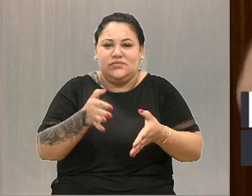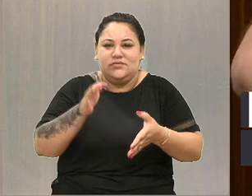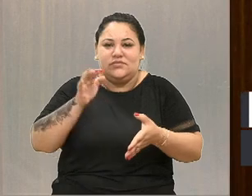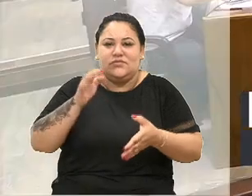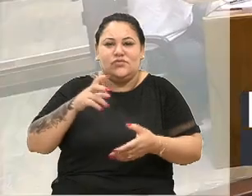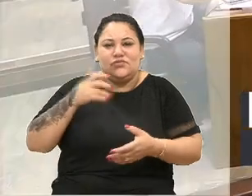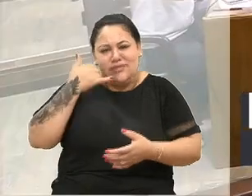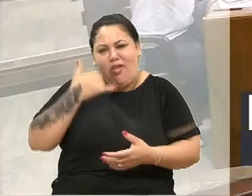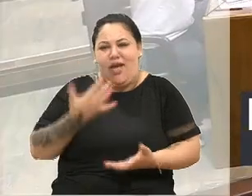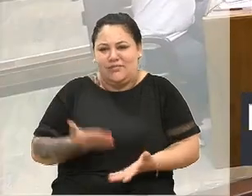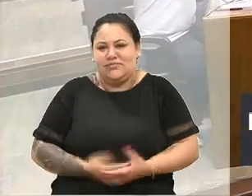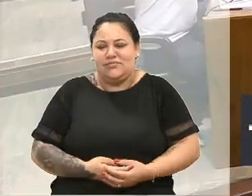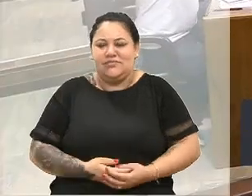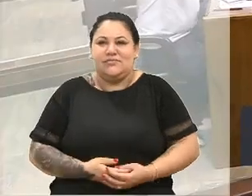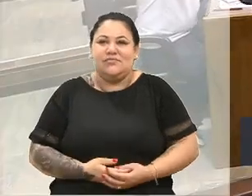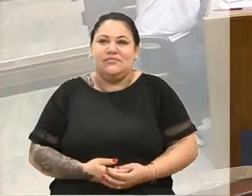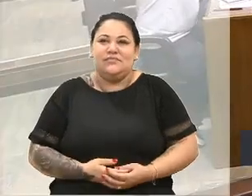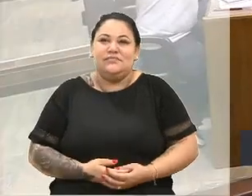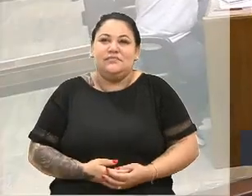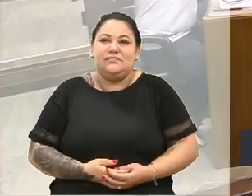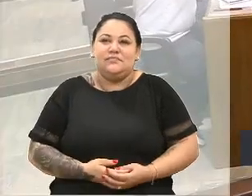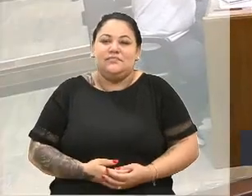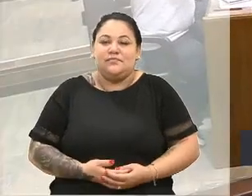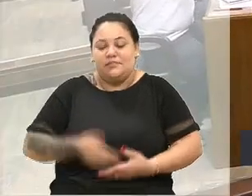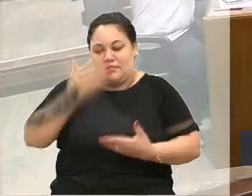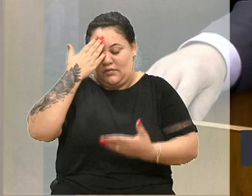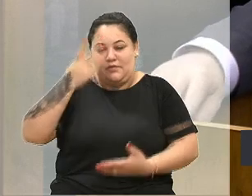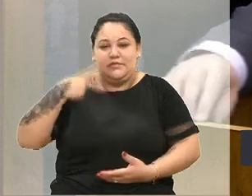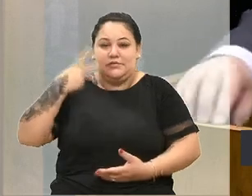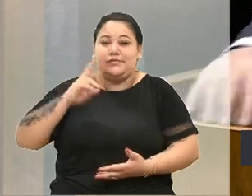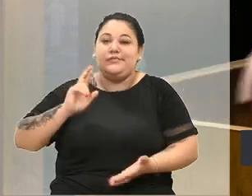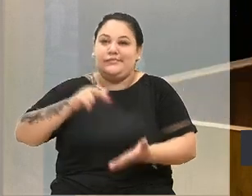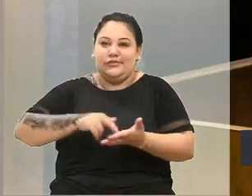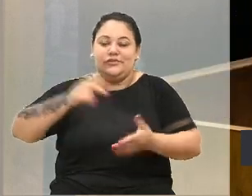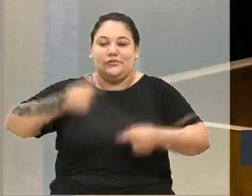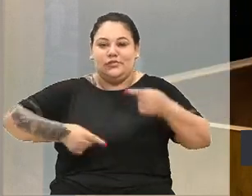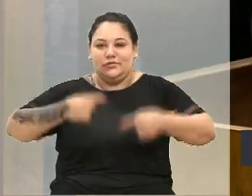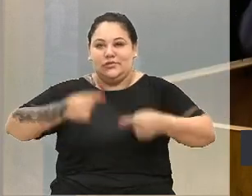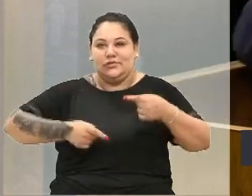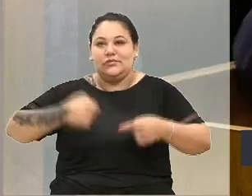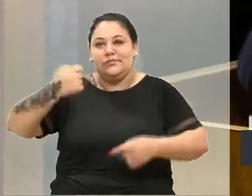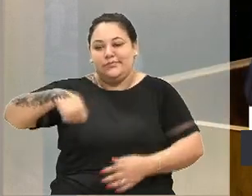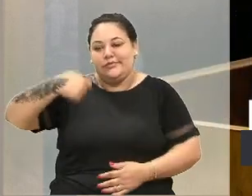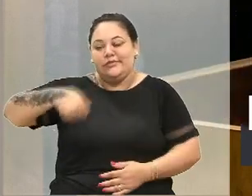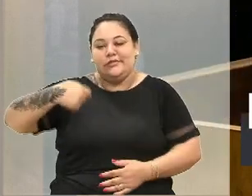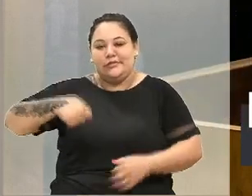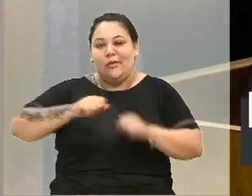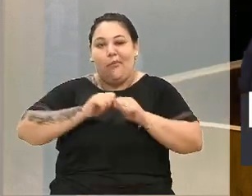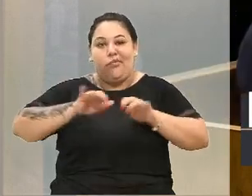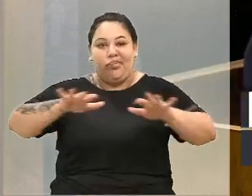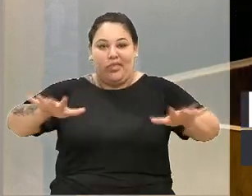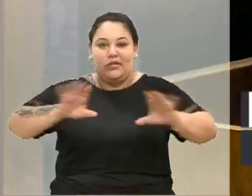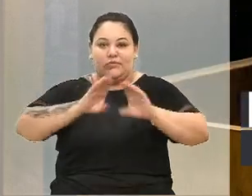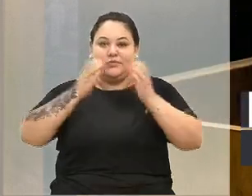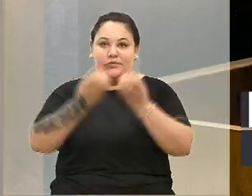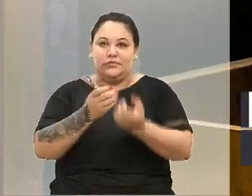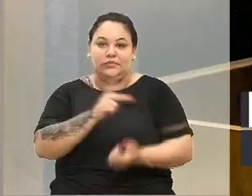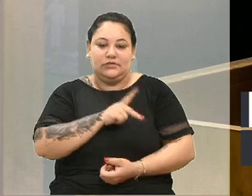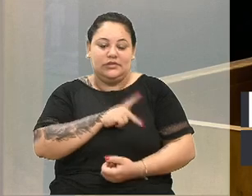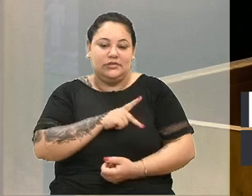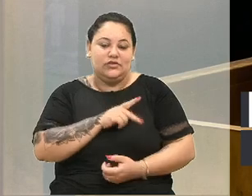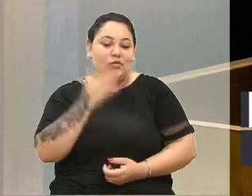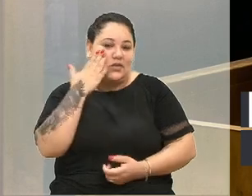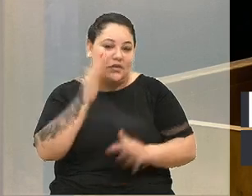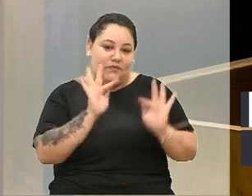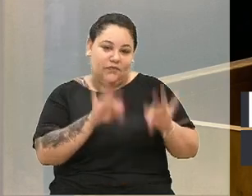cultura. Obrigado, vereador. Obrigado pelas contribuições. Realmente é um debate que vai perpassar toda a comunidade. Presidente, eu sei que esgotou o tempo,